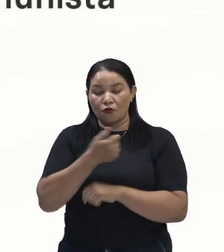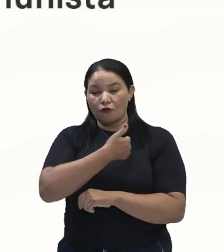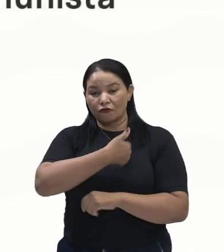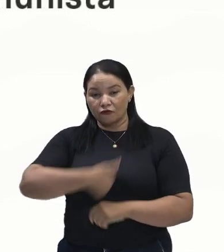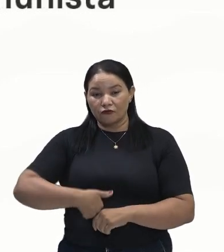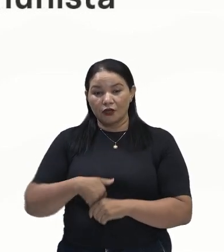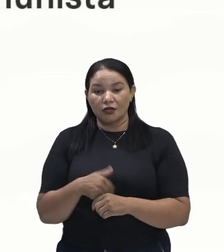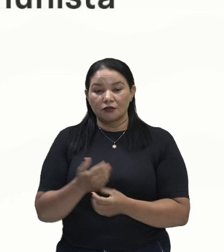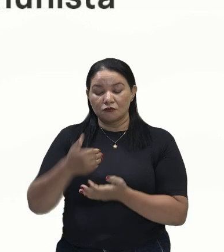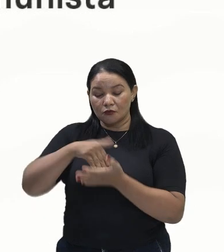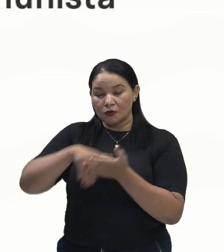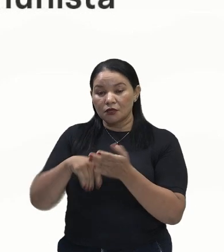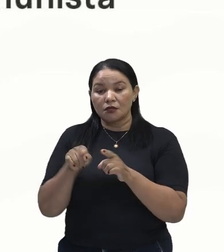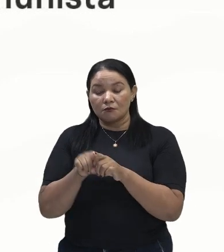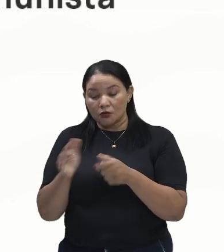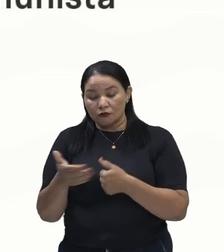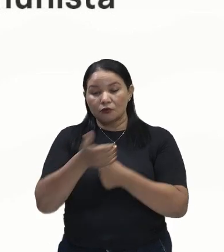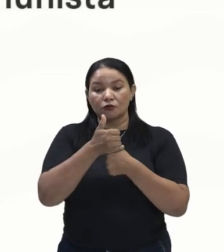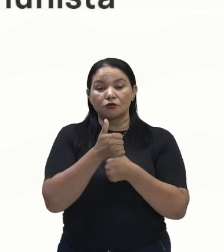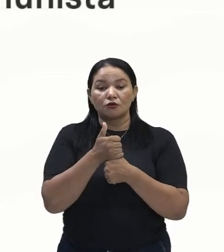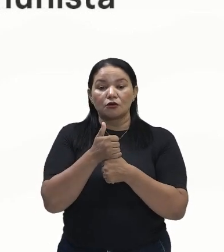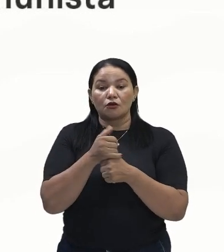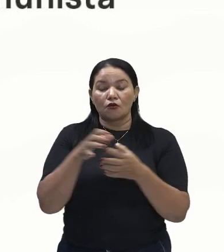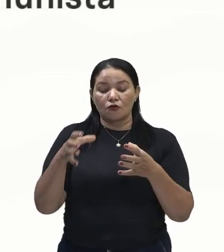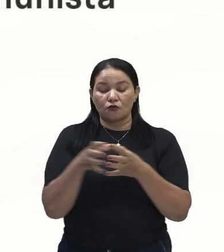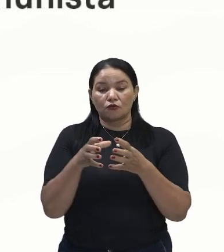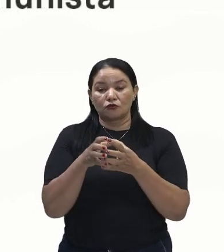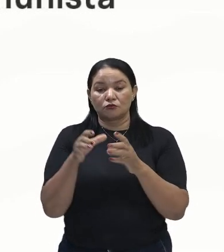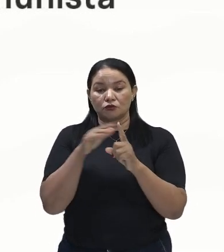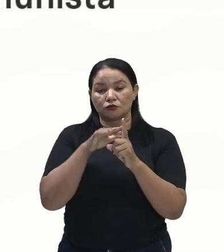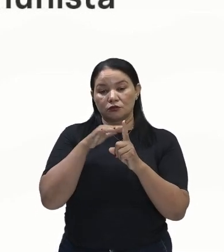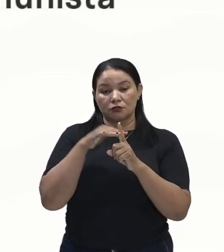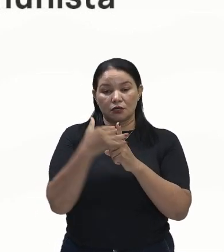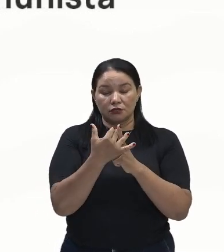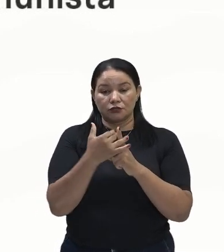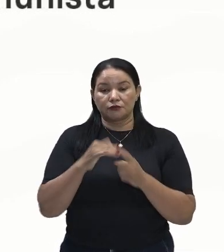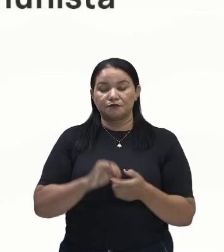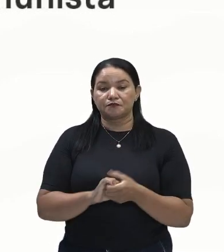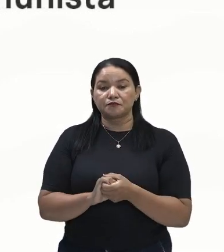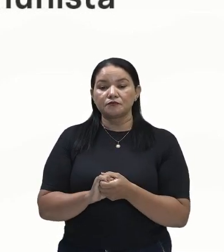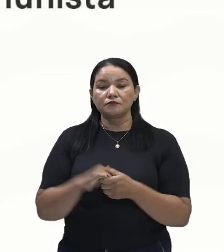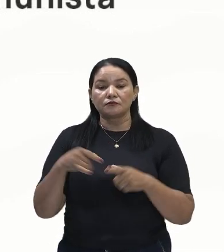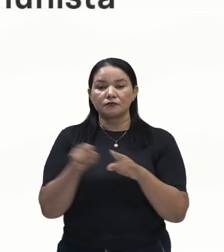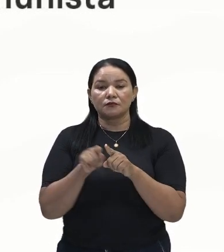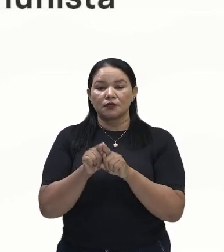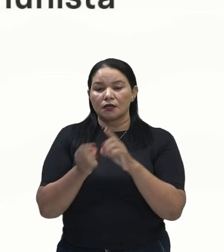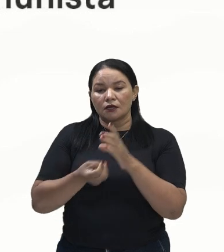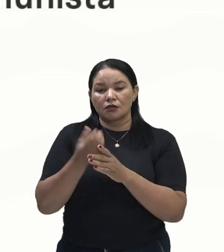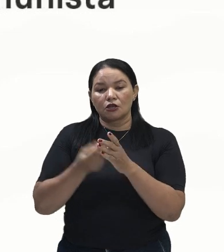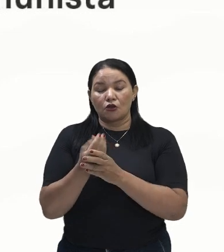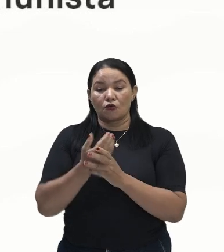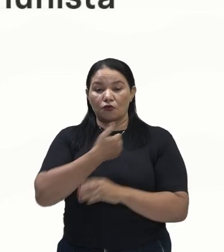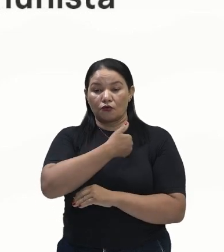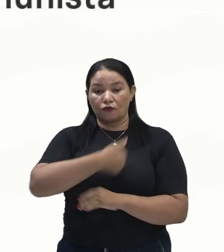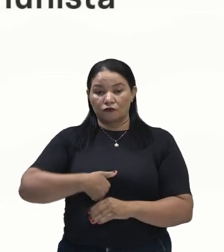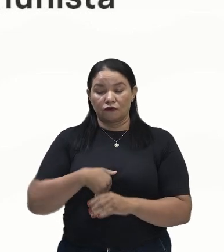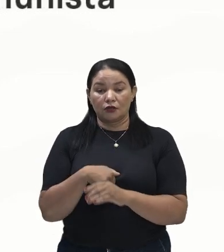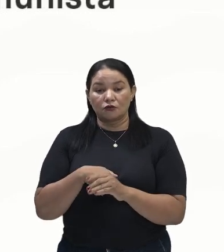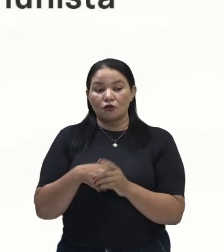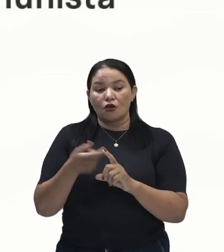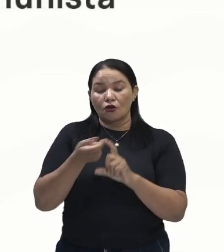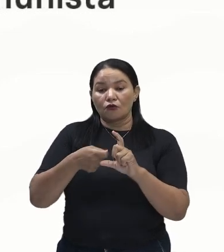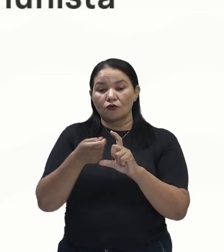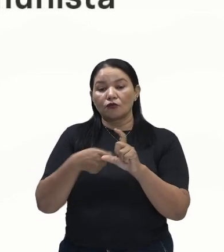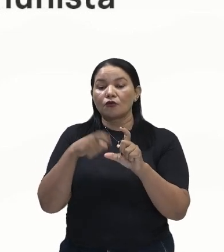a implantação de um regime socialista. Estabeleceram um governo comunista e iniciaram